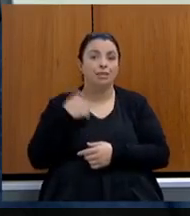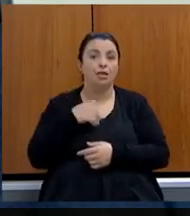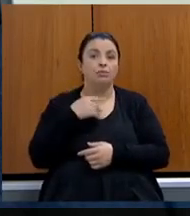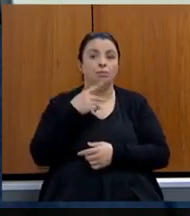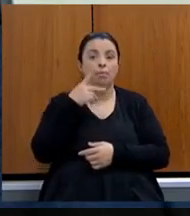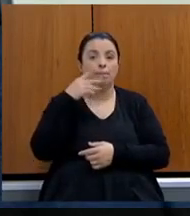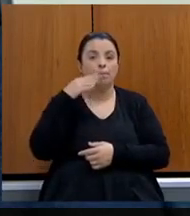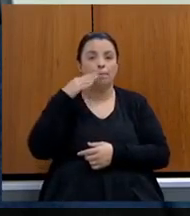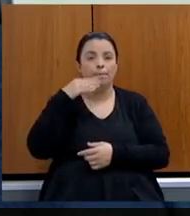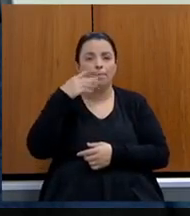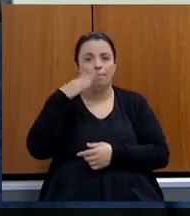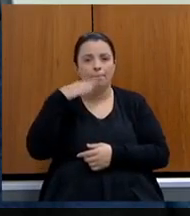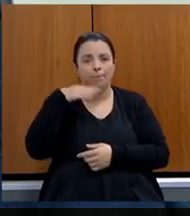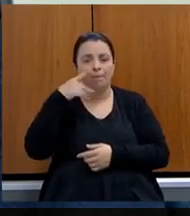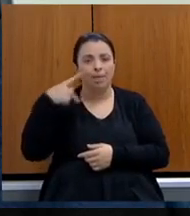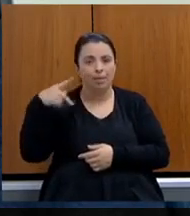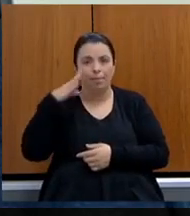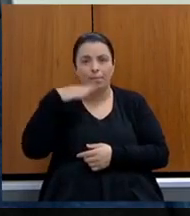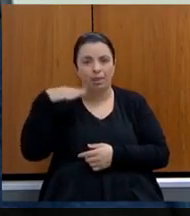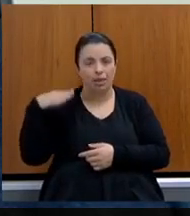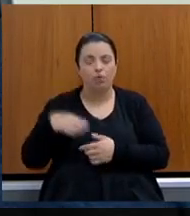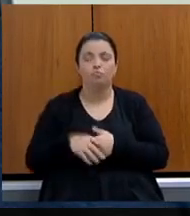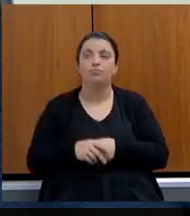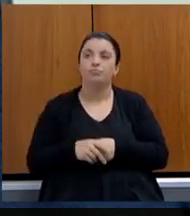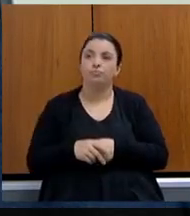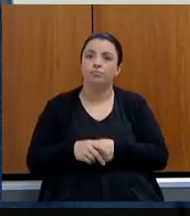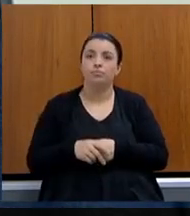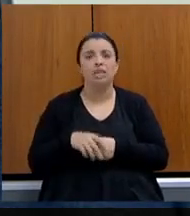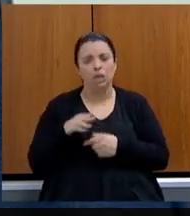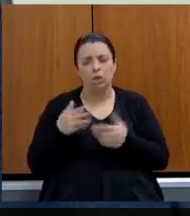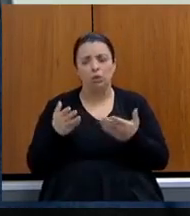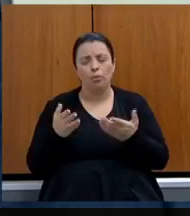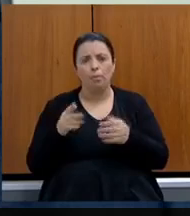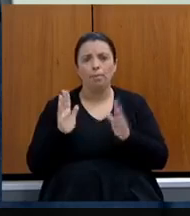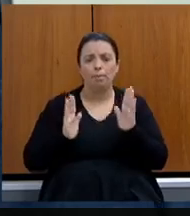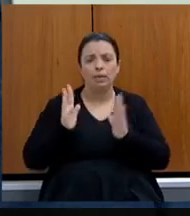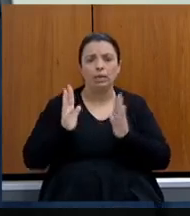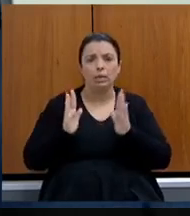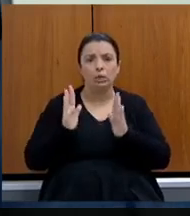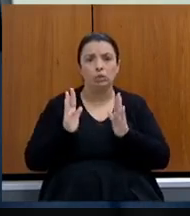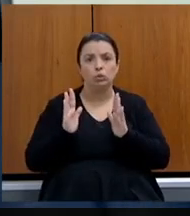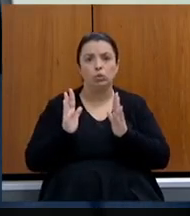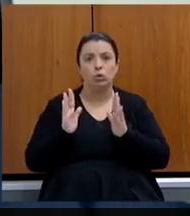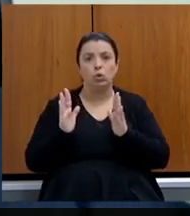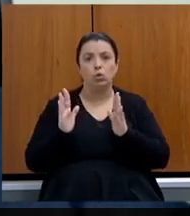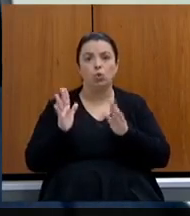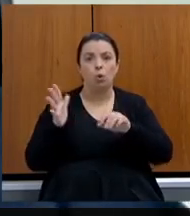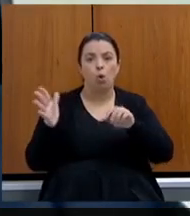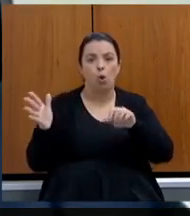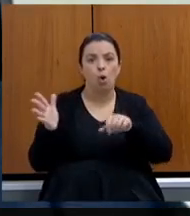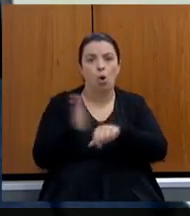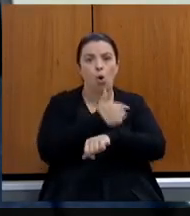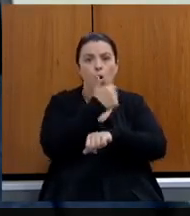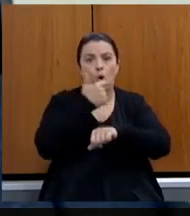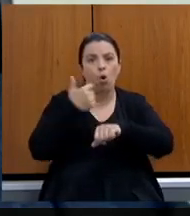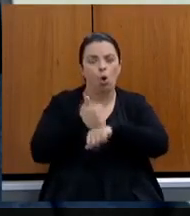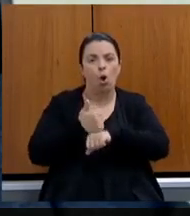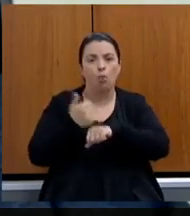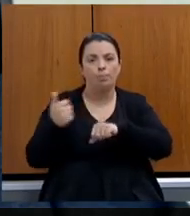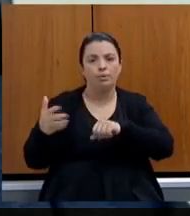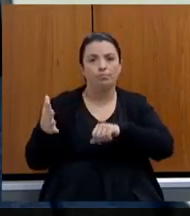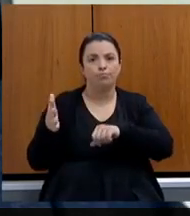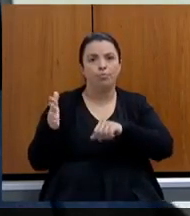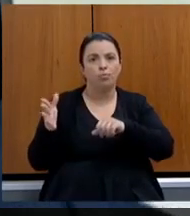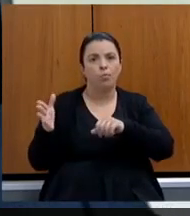deu período após um bom país é o